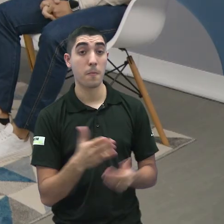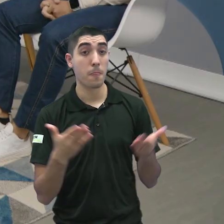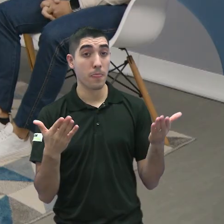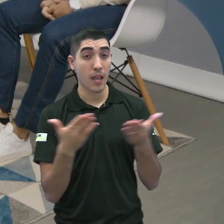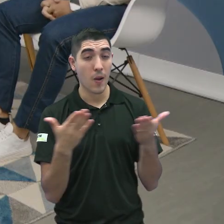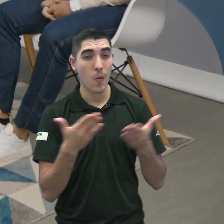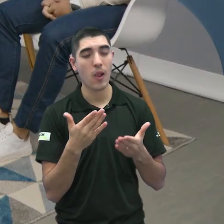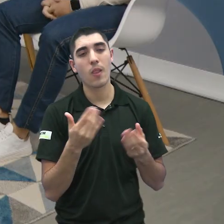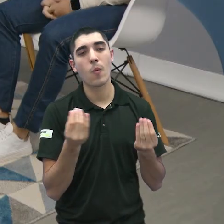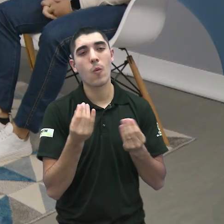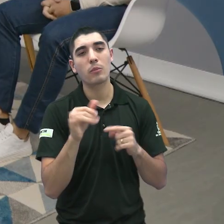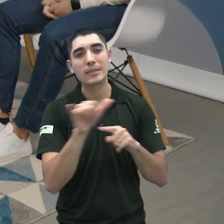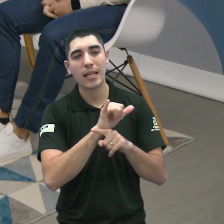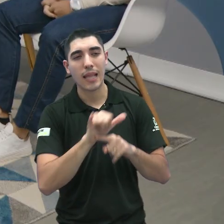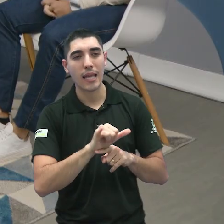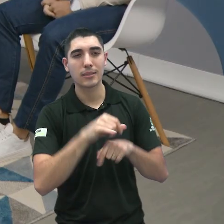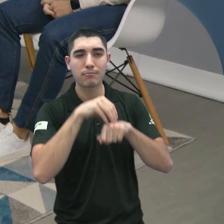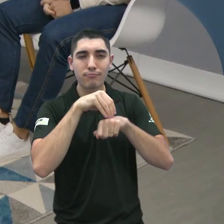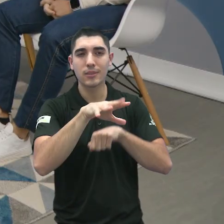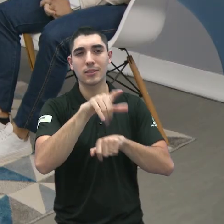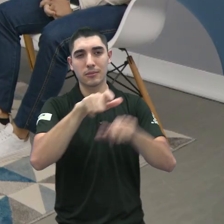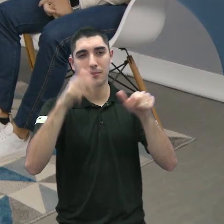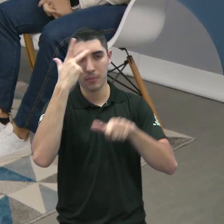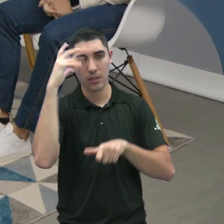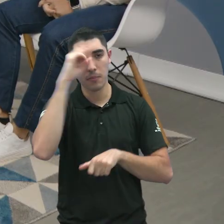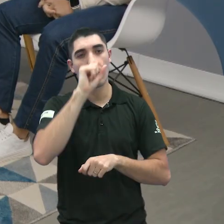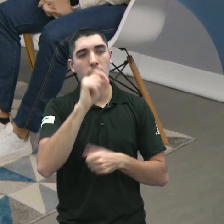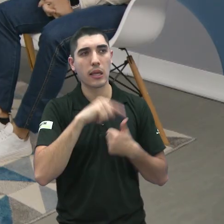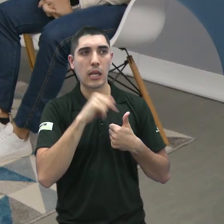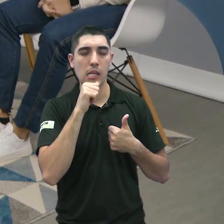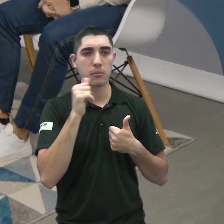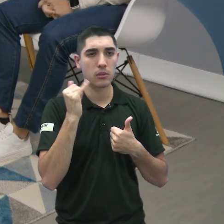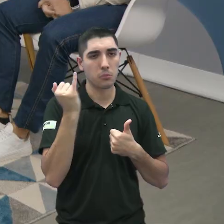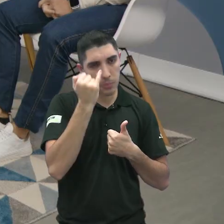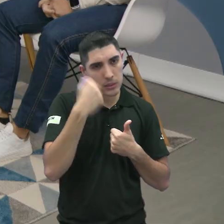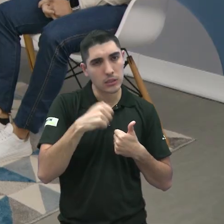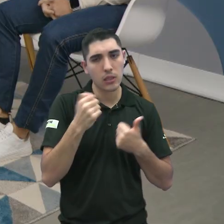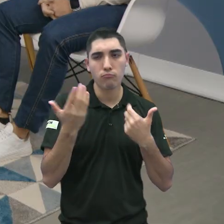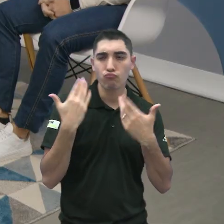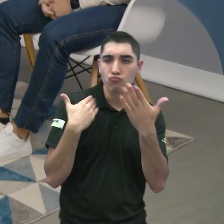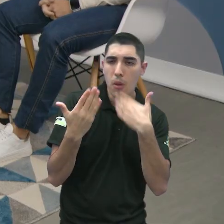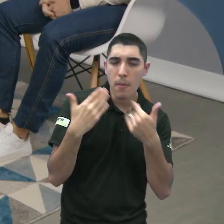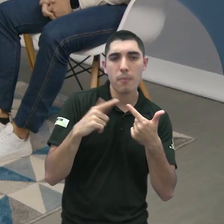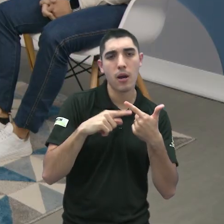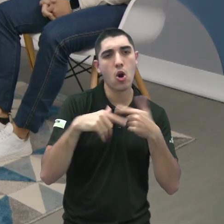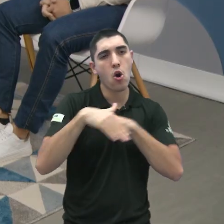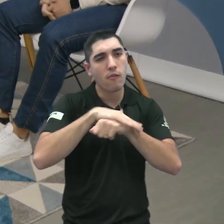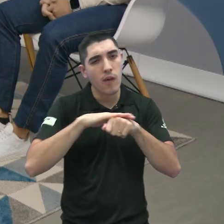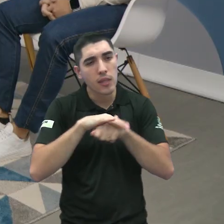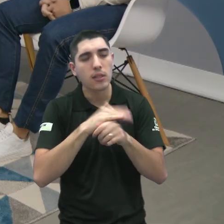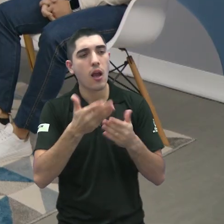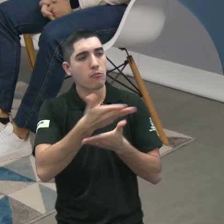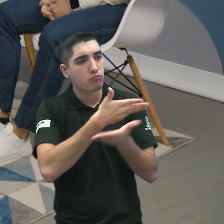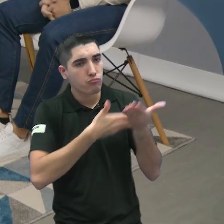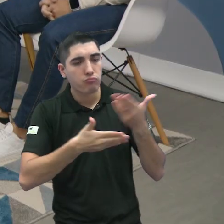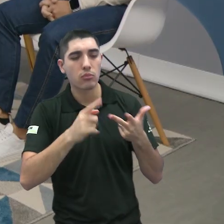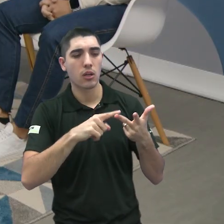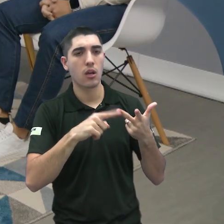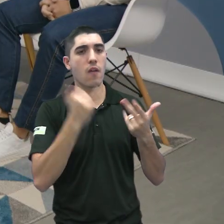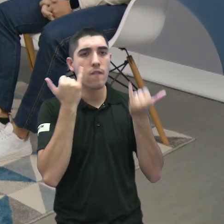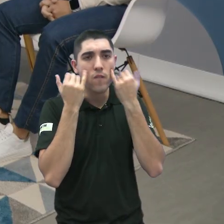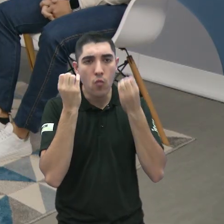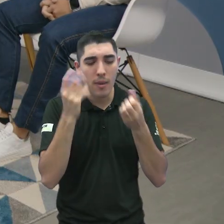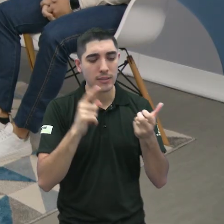liçãozinha ali de casa, né? O que pode ser feito mesmo é a escuta, é a conversa, o diálogo, começar desde cedo, a informação,